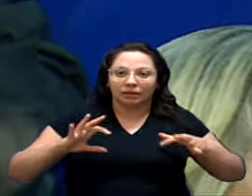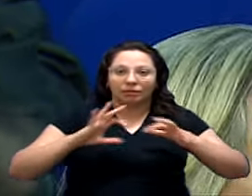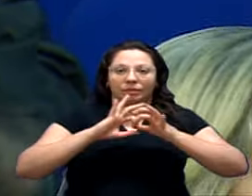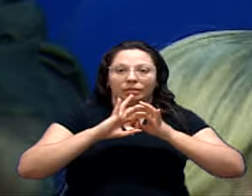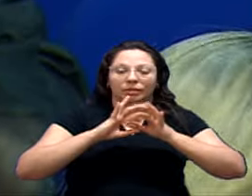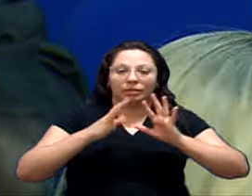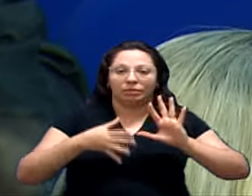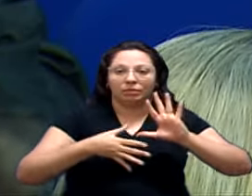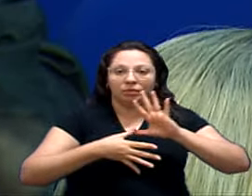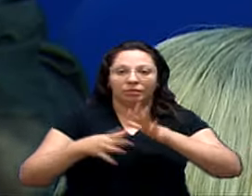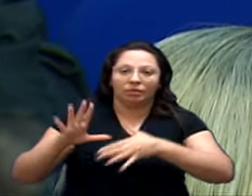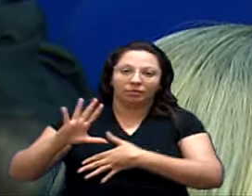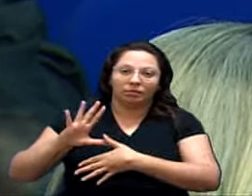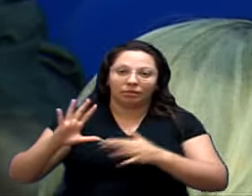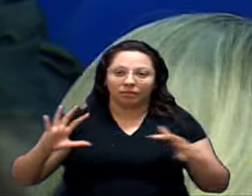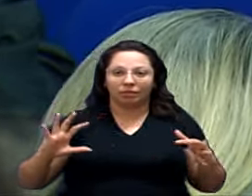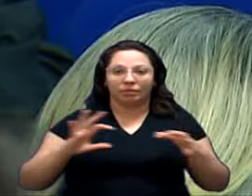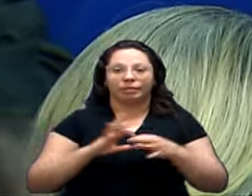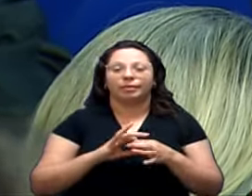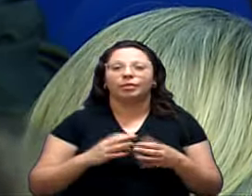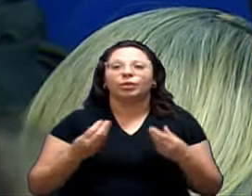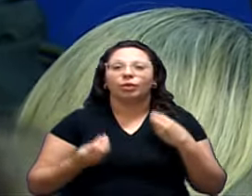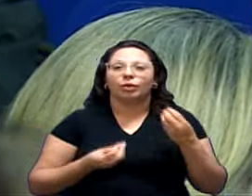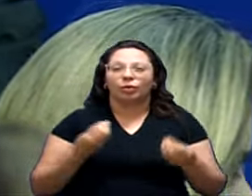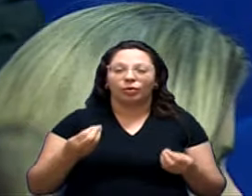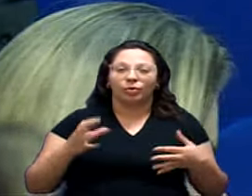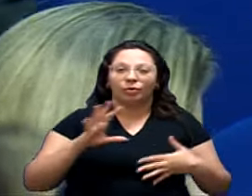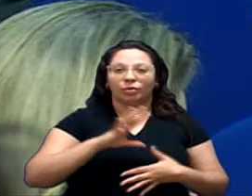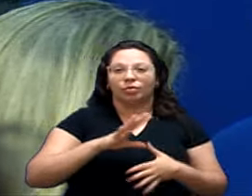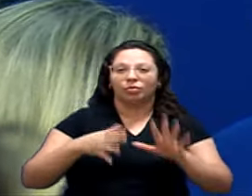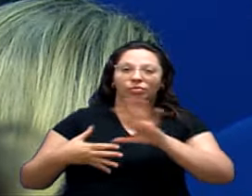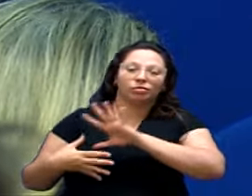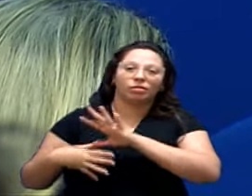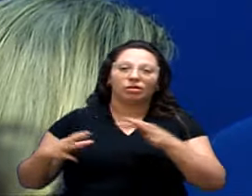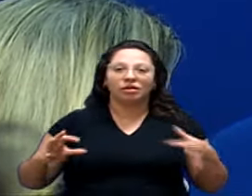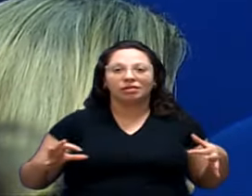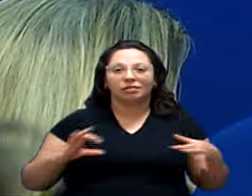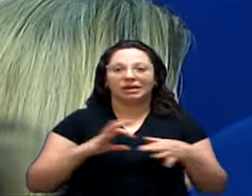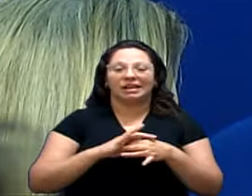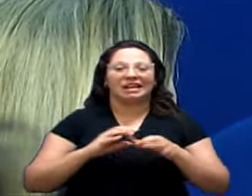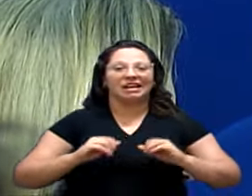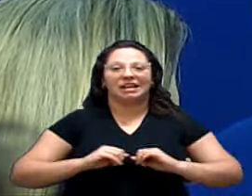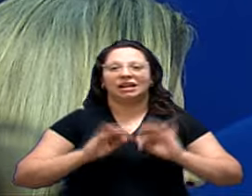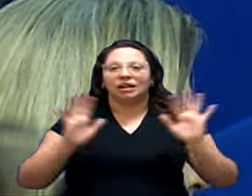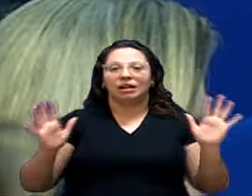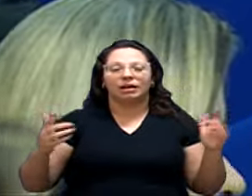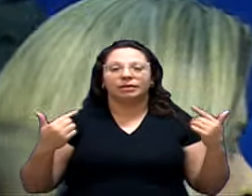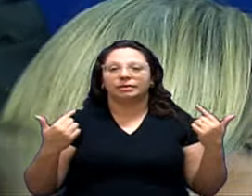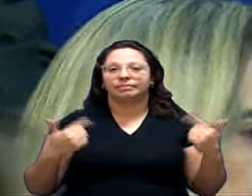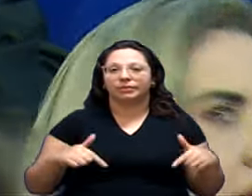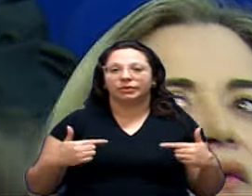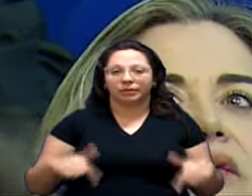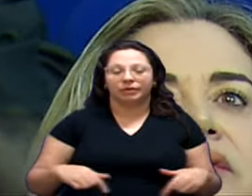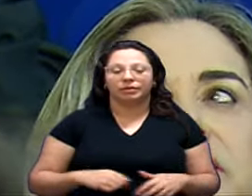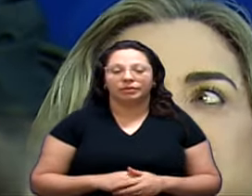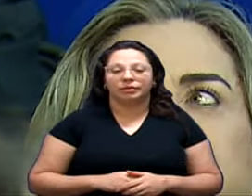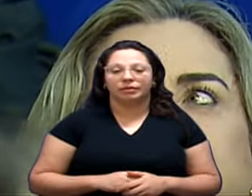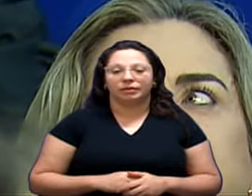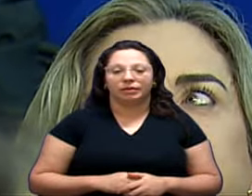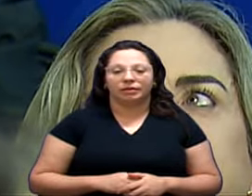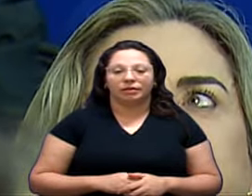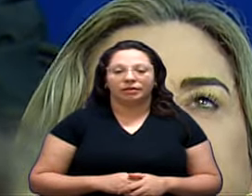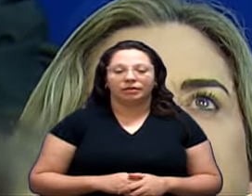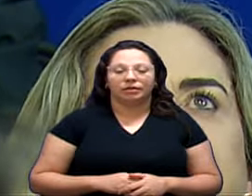Ok então essa Como emendar o mapa não tá claro para que a gente possa fazer